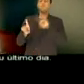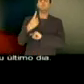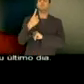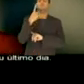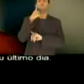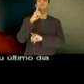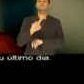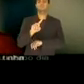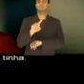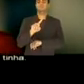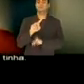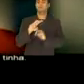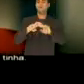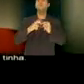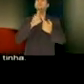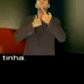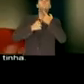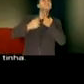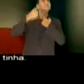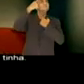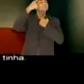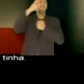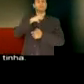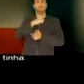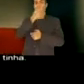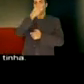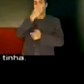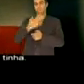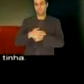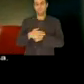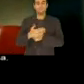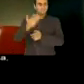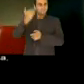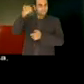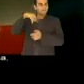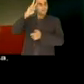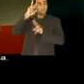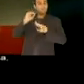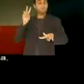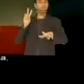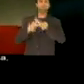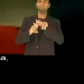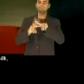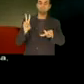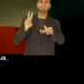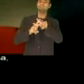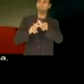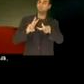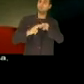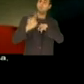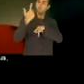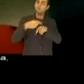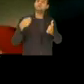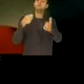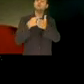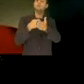seu último dia, com os meios e as concepções que eu tinha. Naquela época, muita gente foi